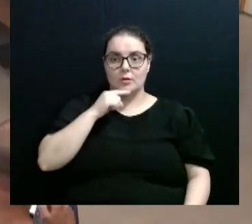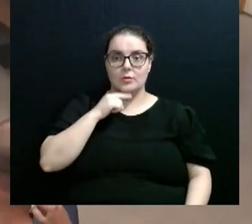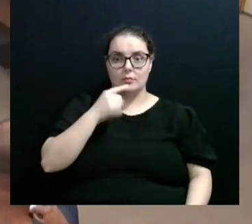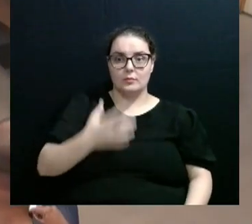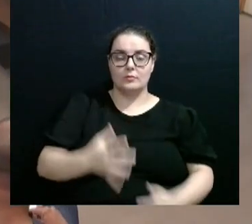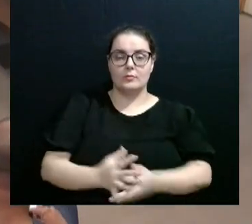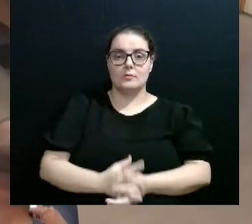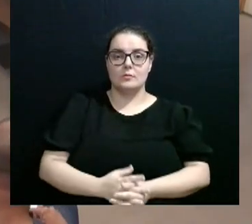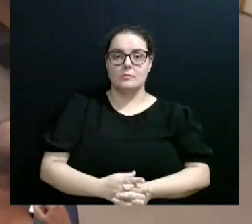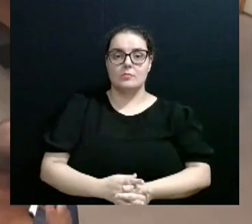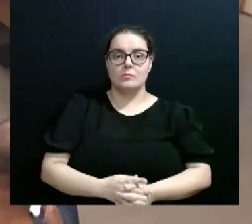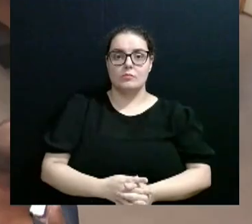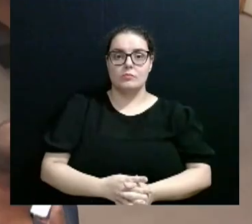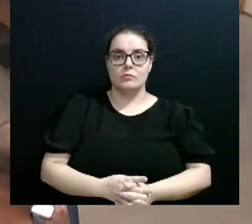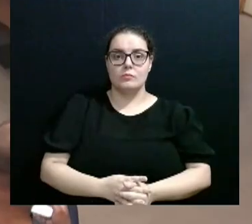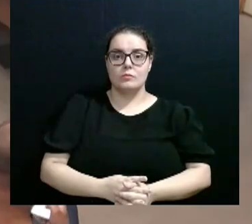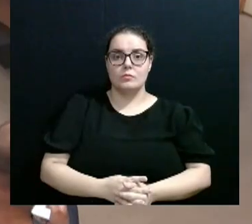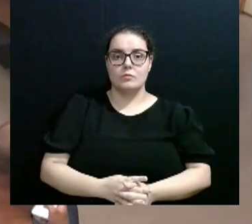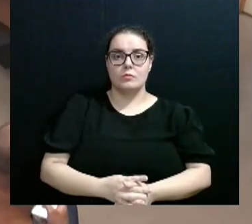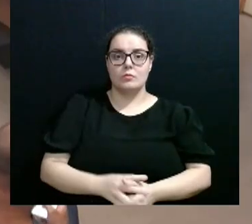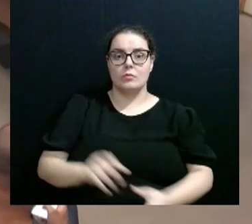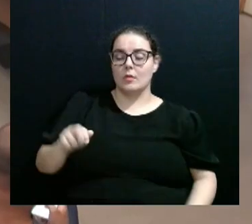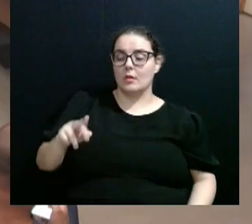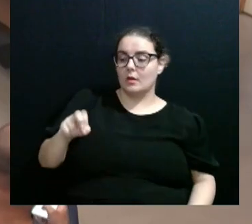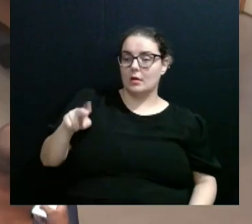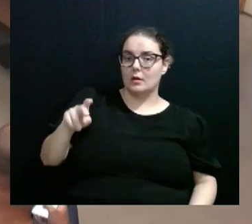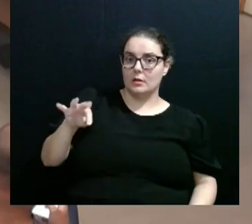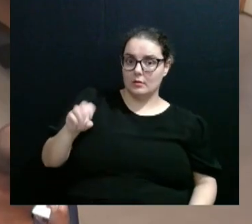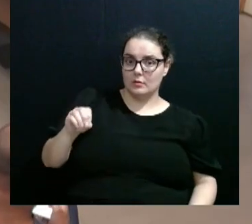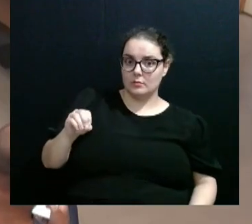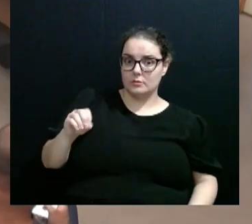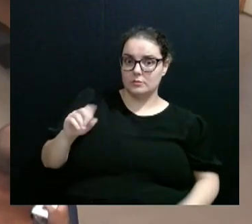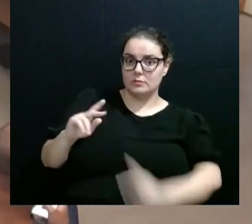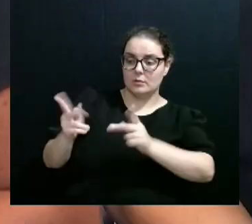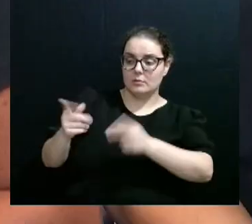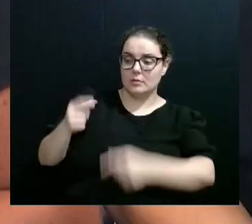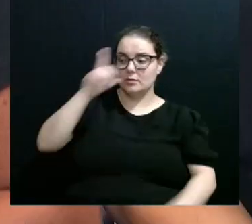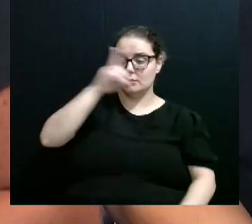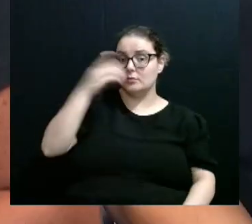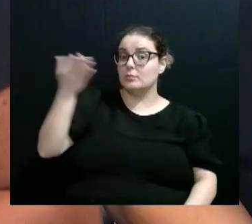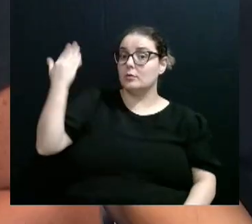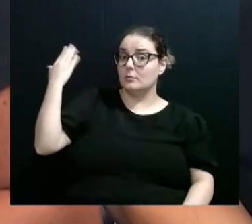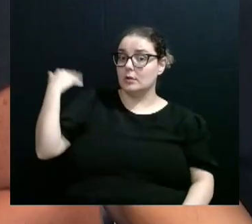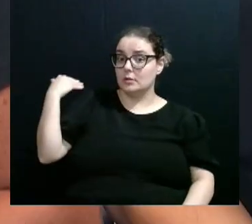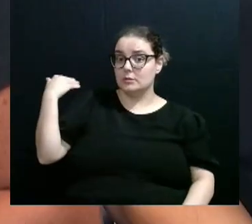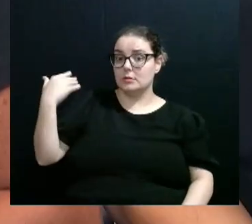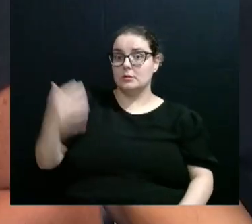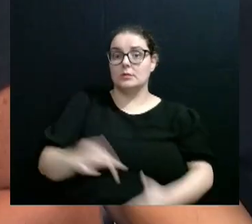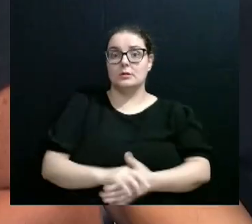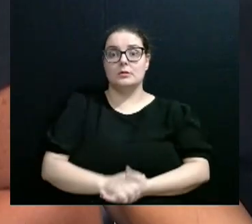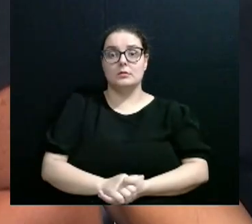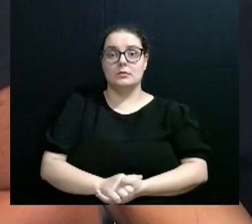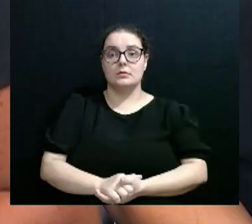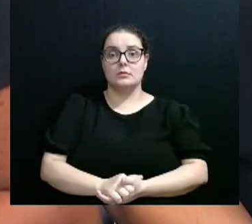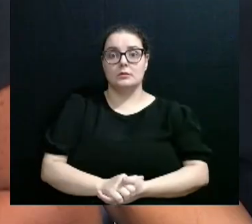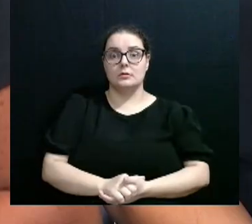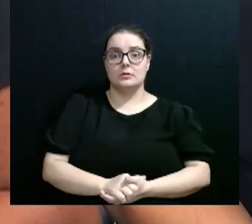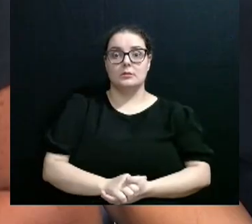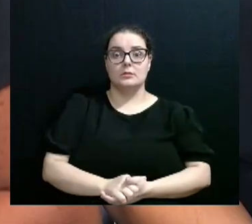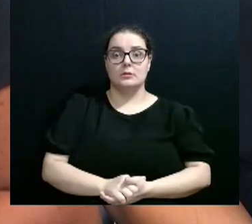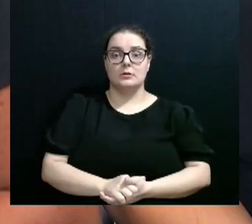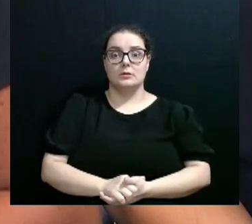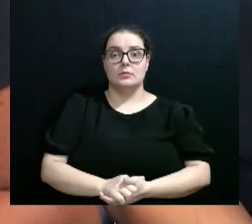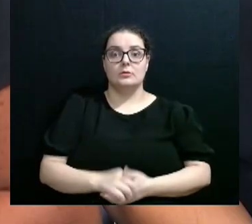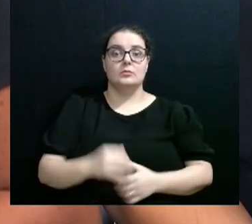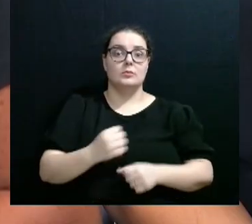em relação a Arautos da Paz do domingo passado. Então, na versão 2020